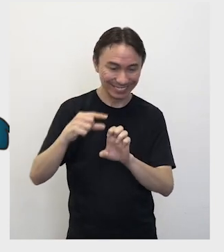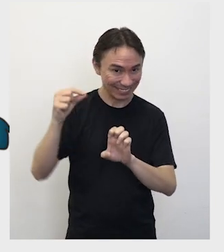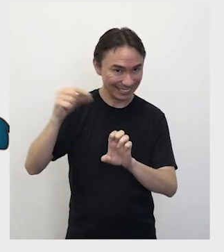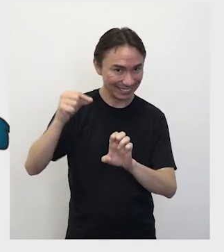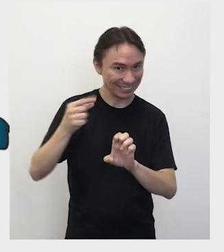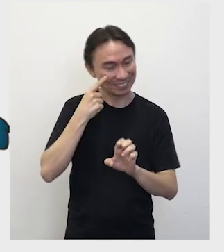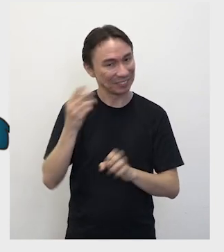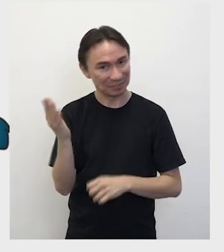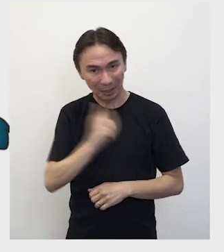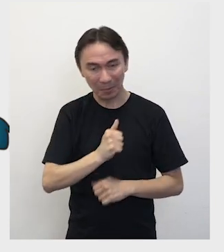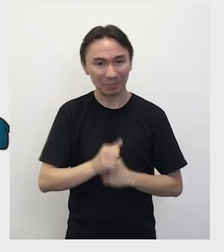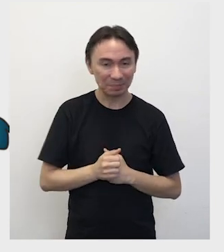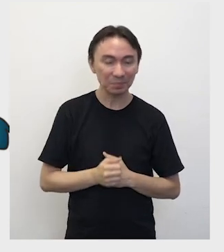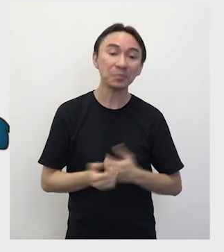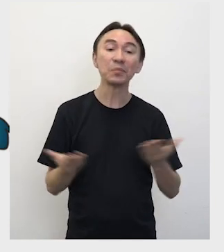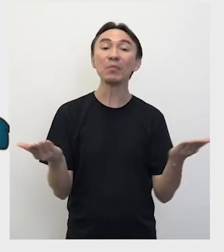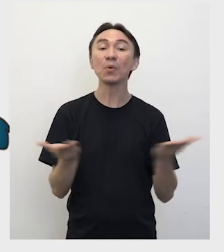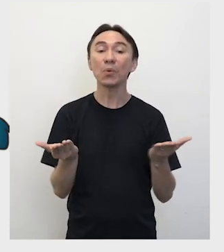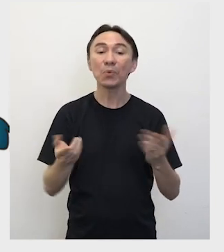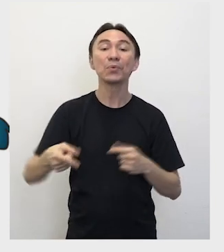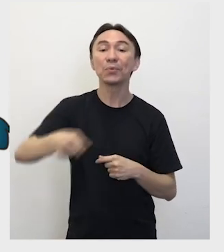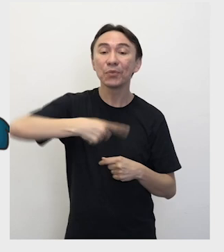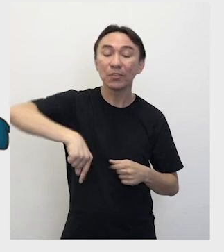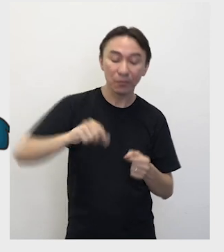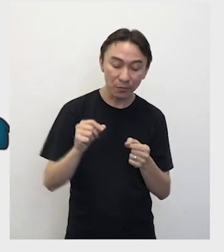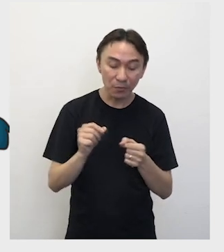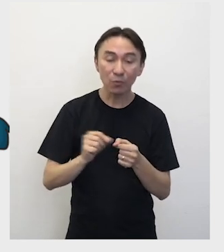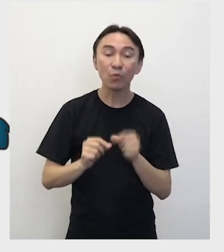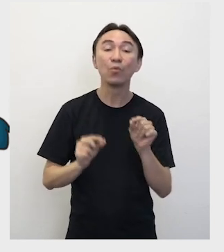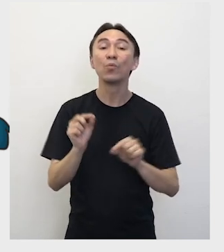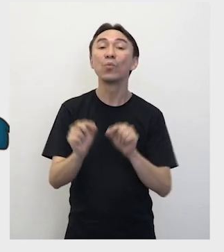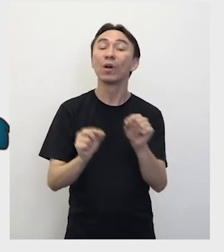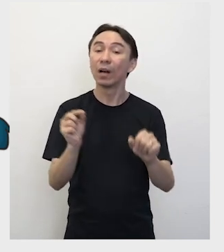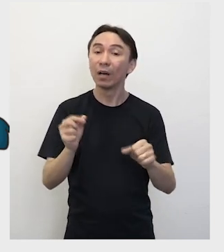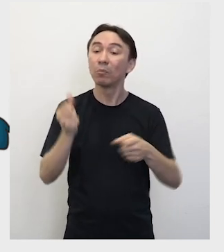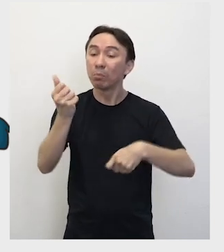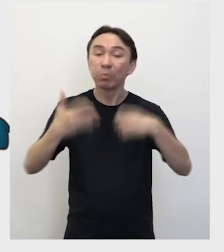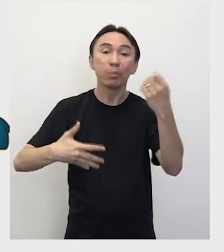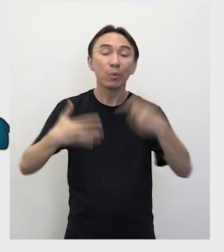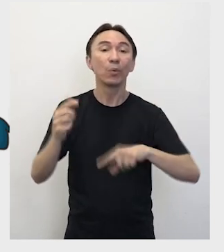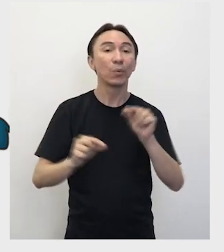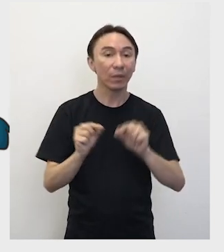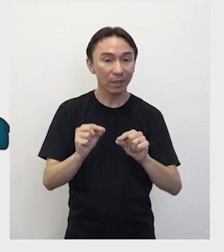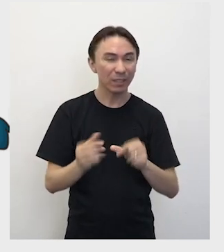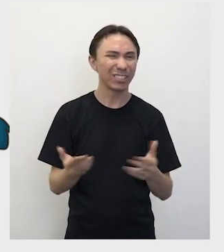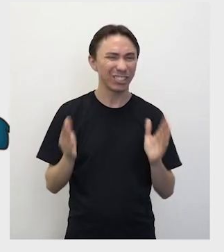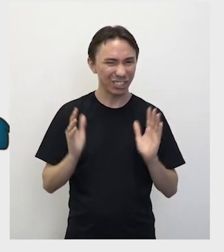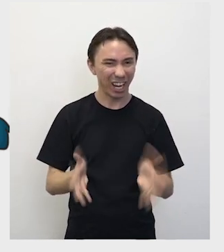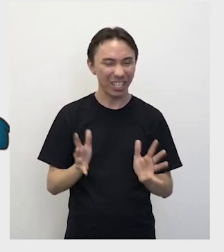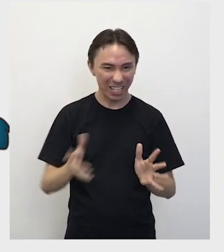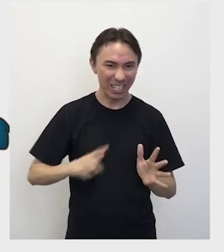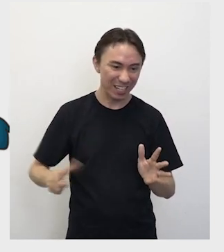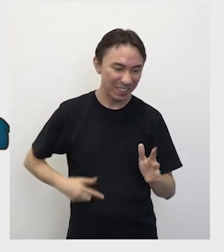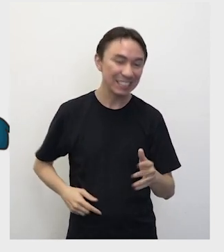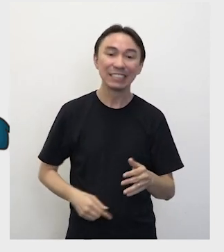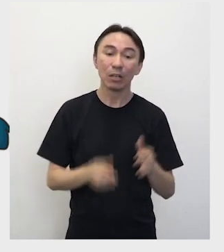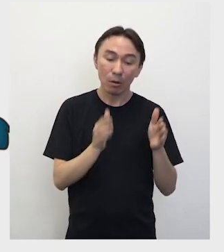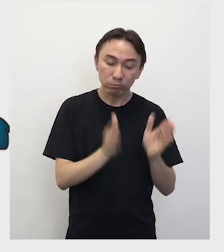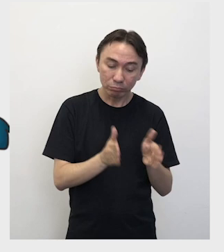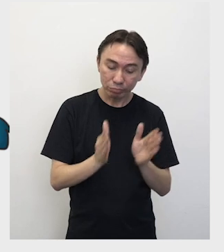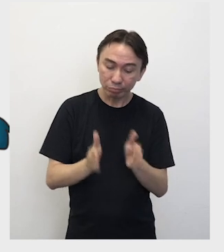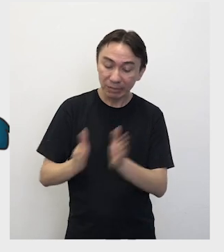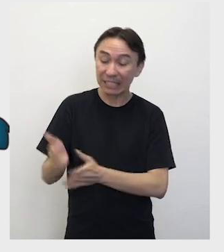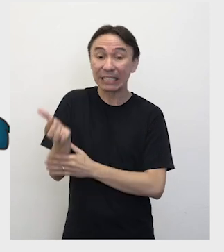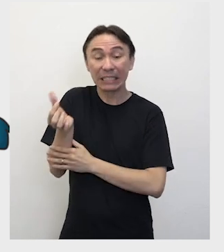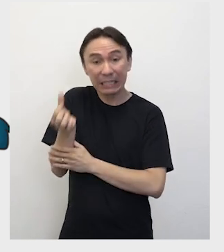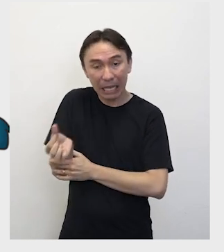vamos falar? Nós estamos indo para a sexta etapa do nosso projeto social. Então, a etapa que a gente